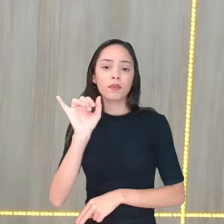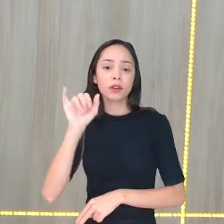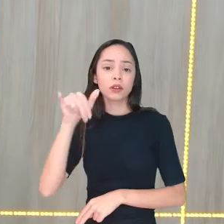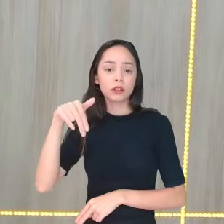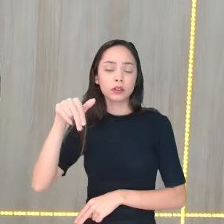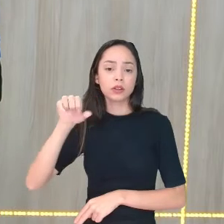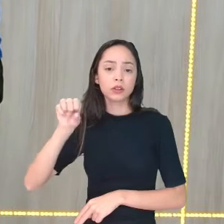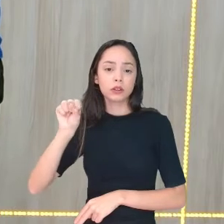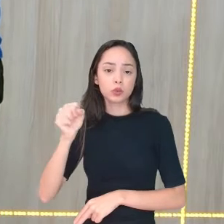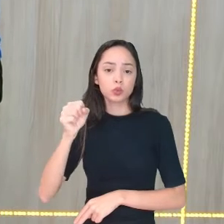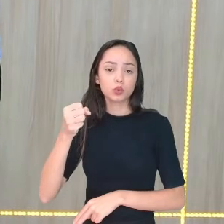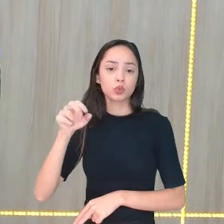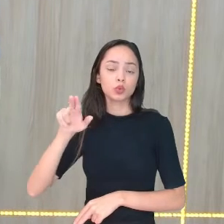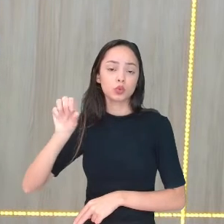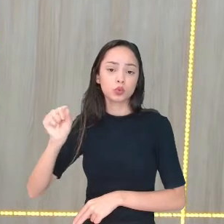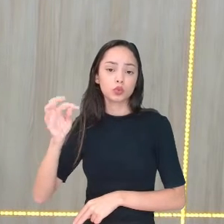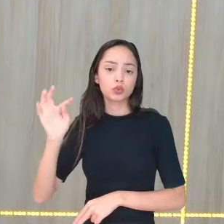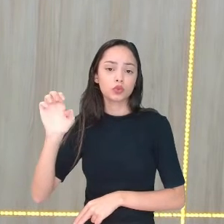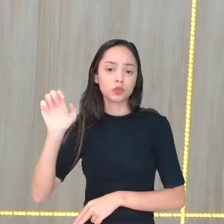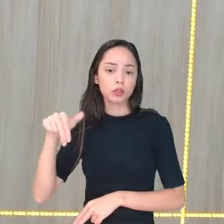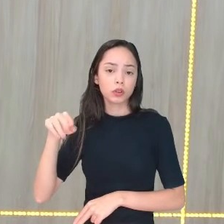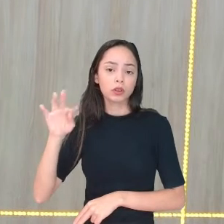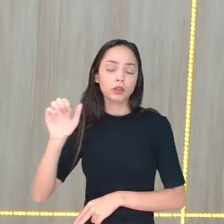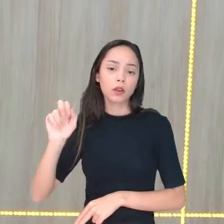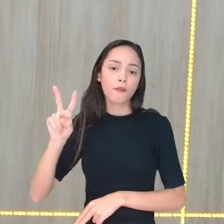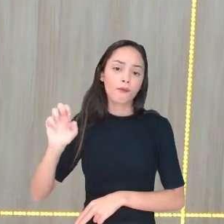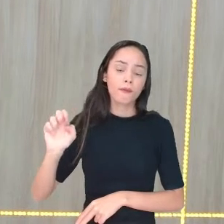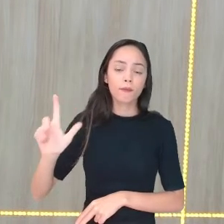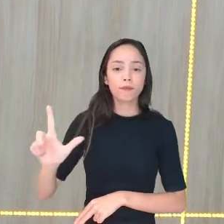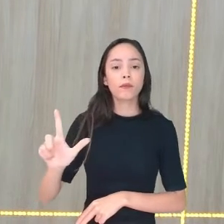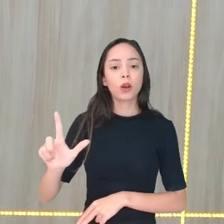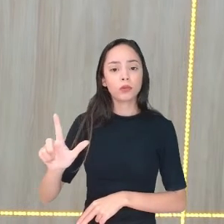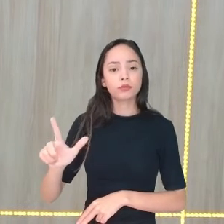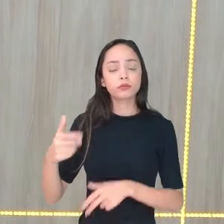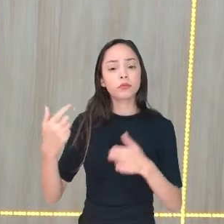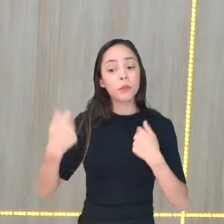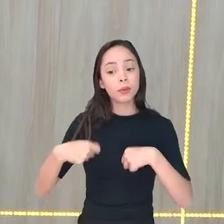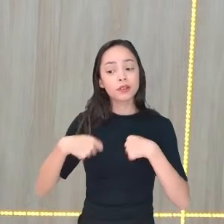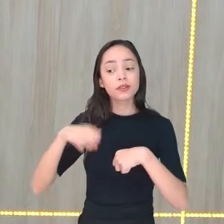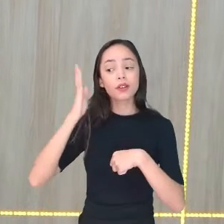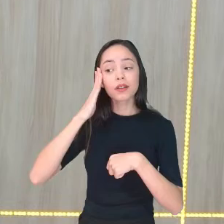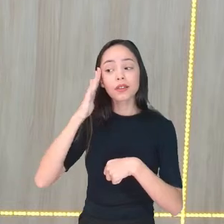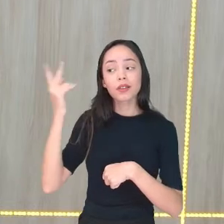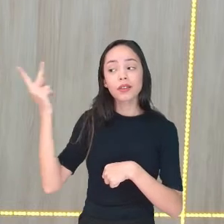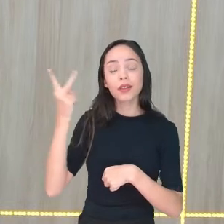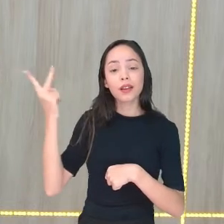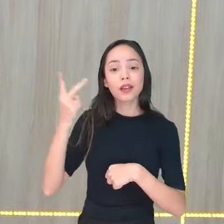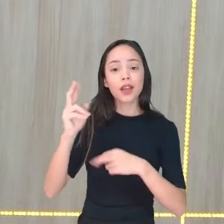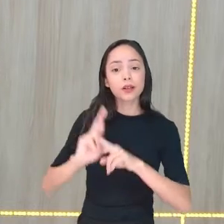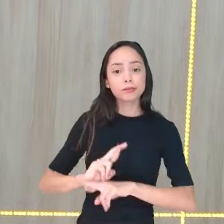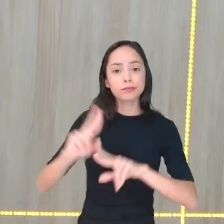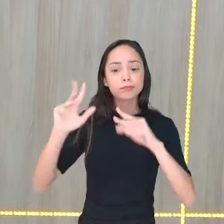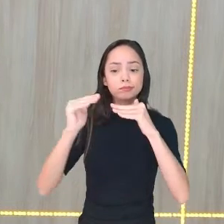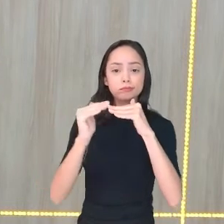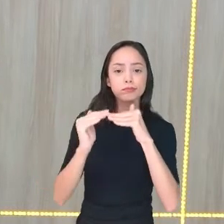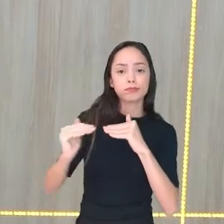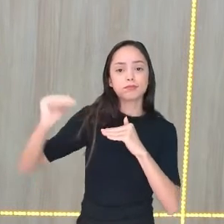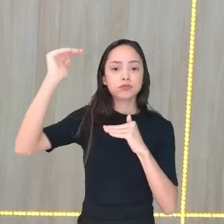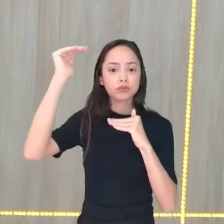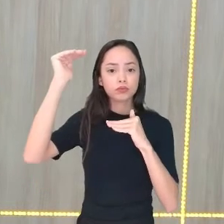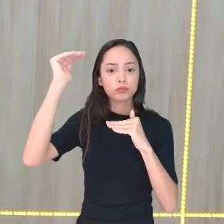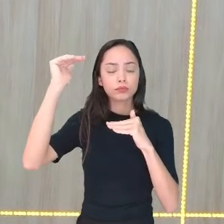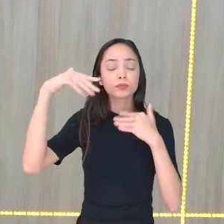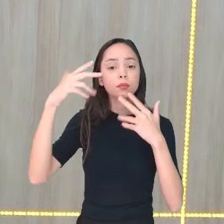Para chegar na paisagem insustentável, a gente tem que perceber justamente essa dualidade. Então, eu